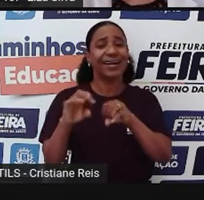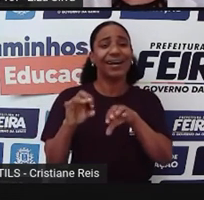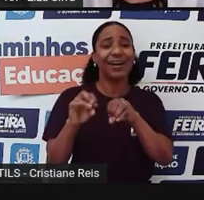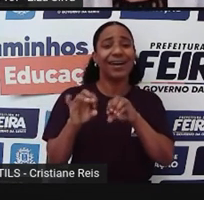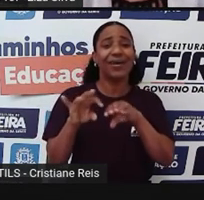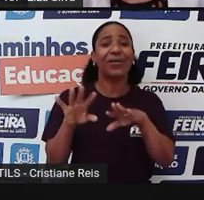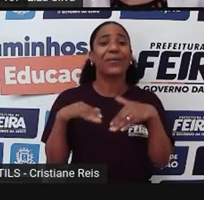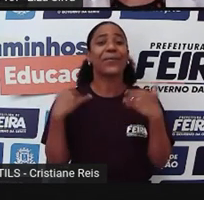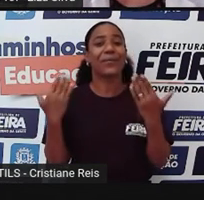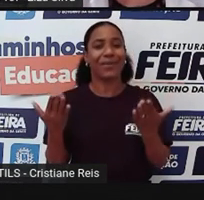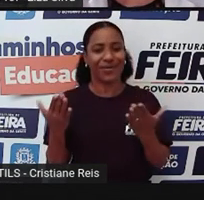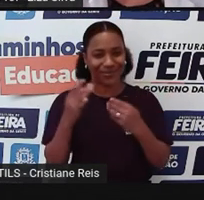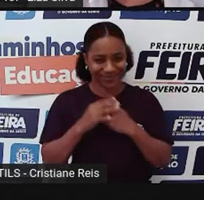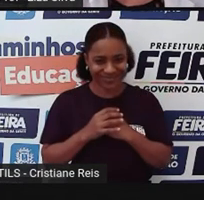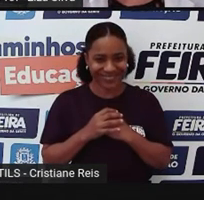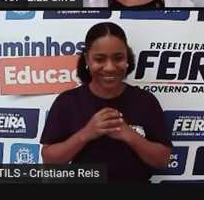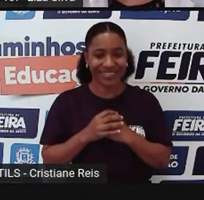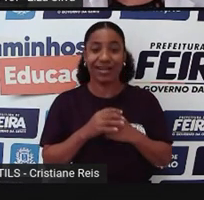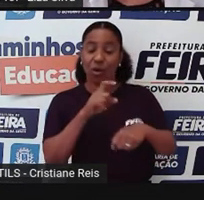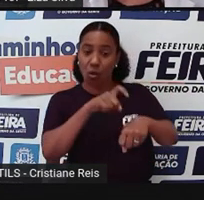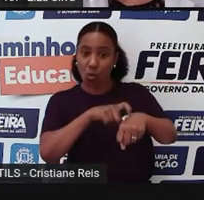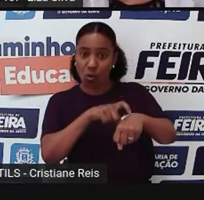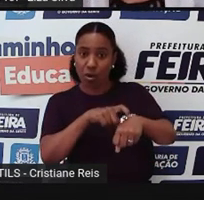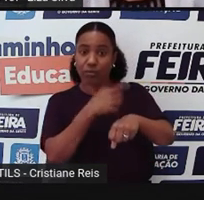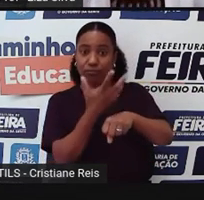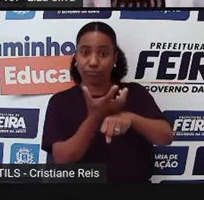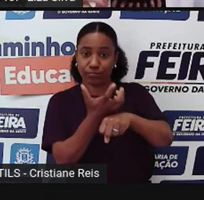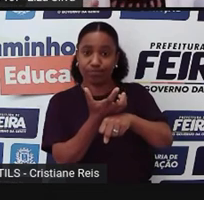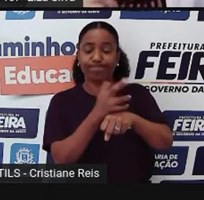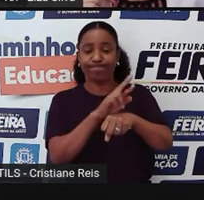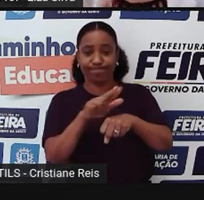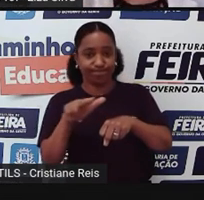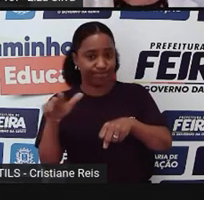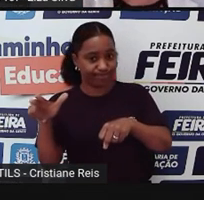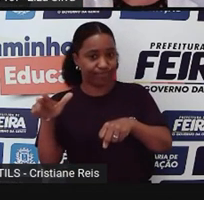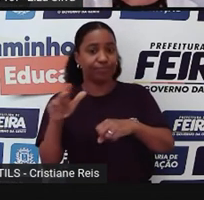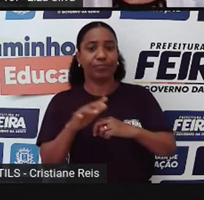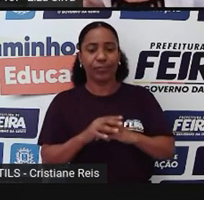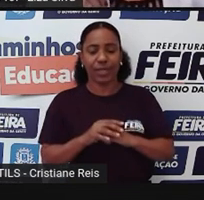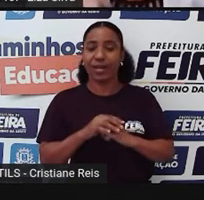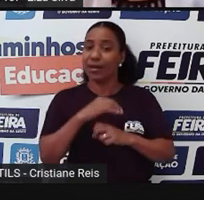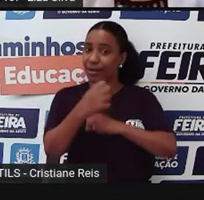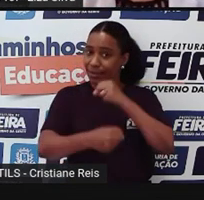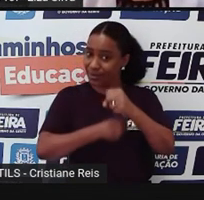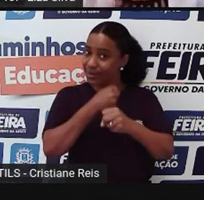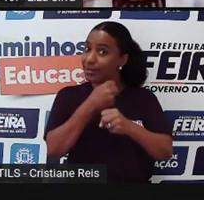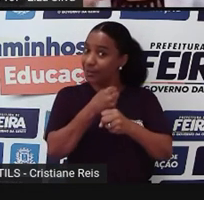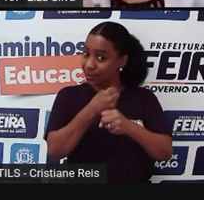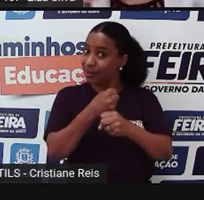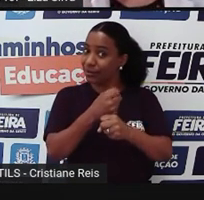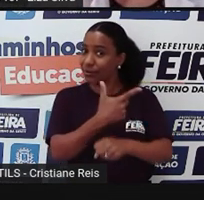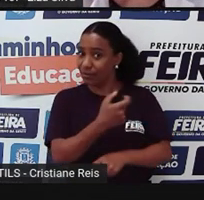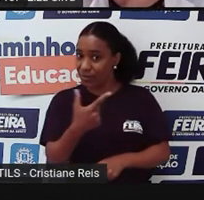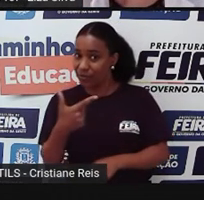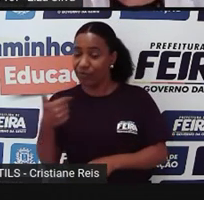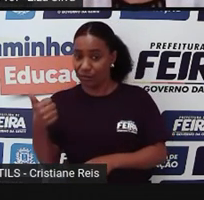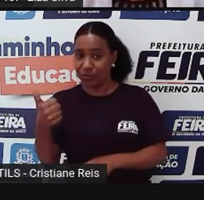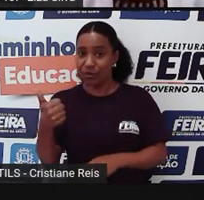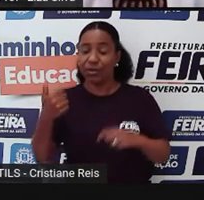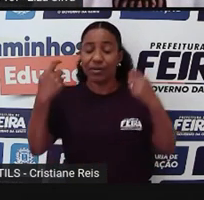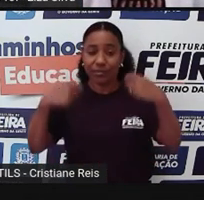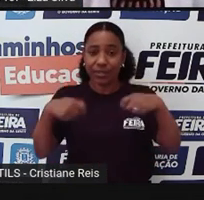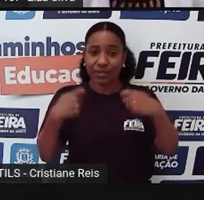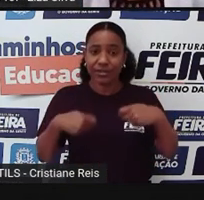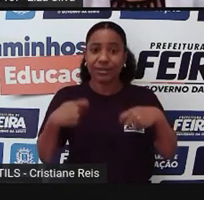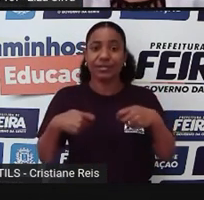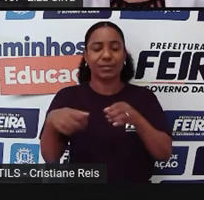irão acontecer e todos os horários Ok este ano você deve mais ainda